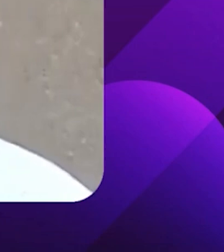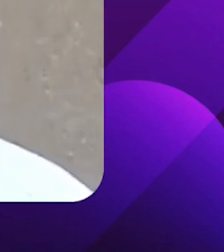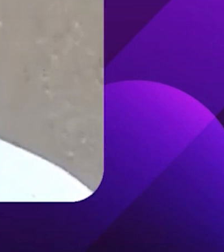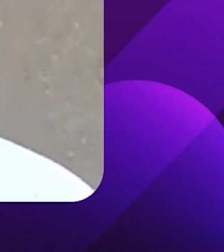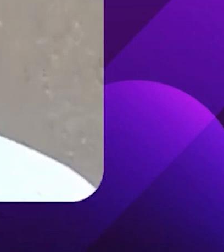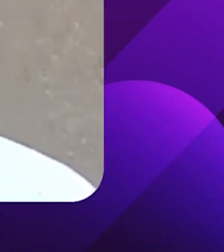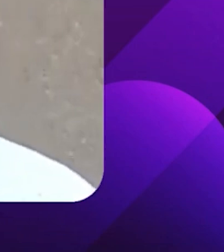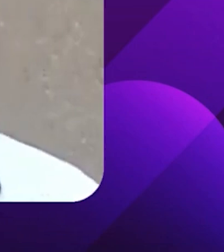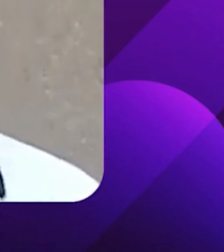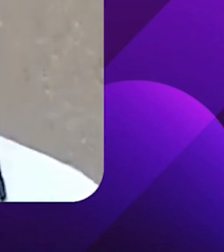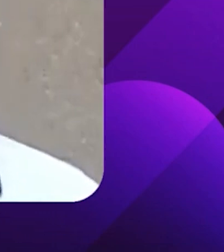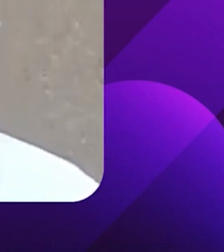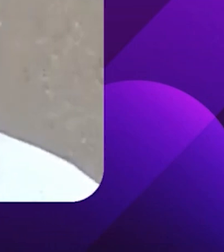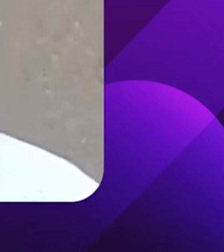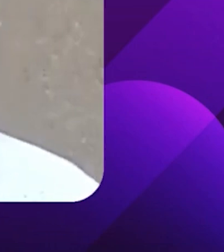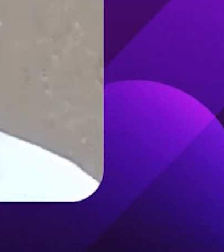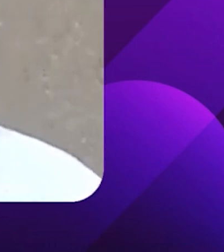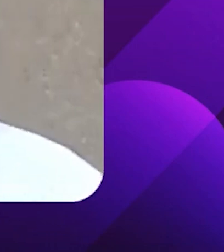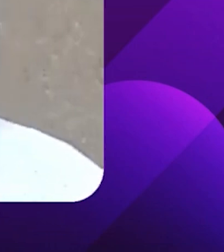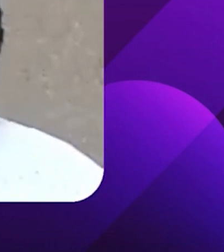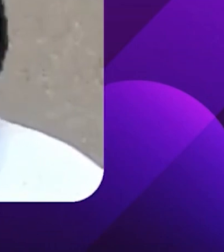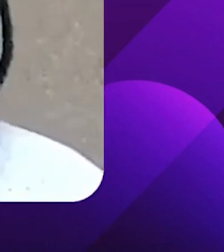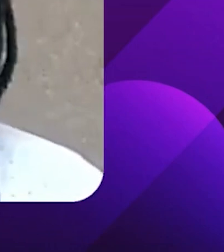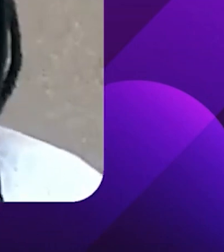diáspora temos, esse fio de aço ele é muito